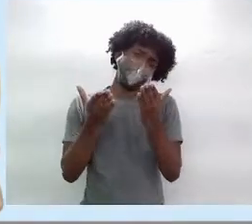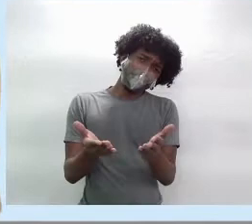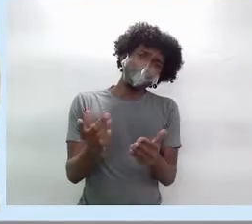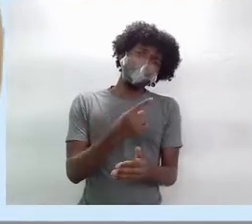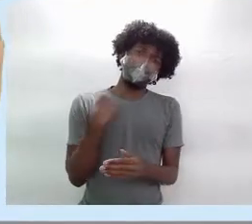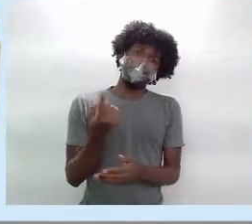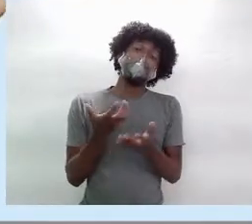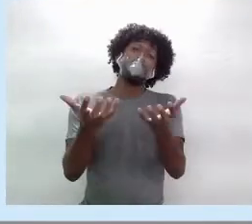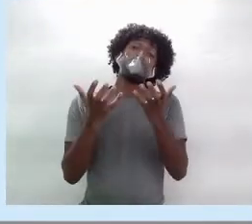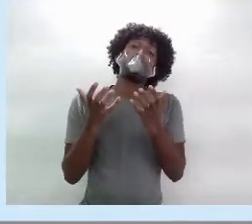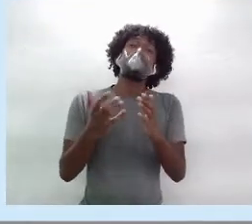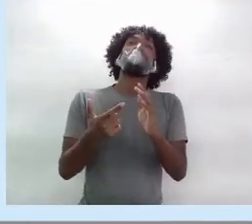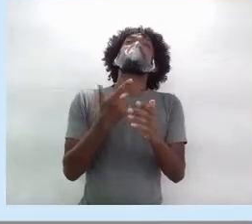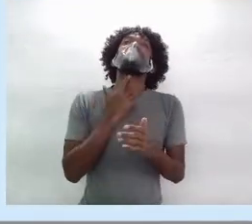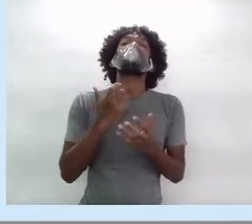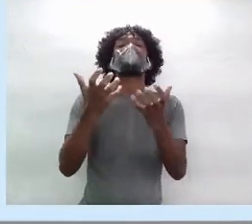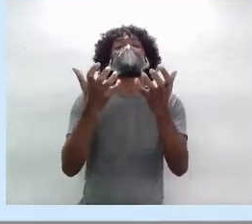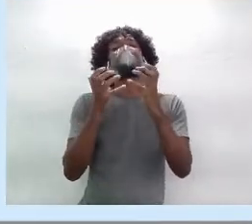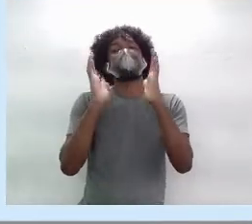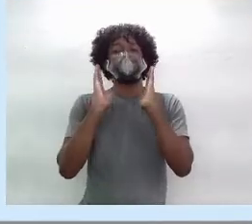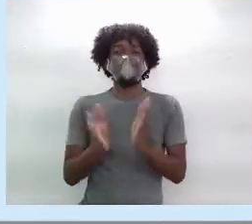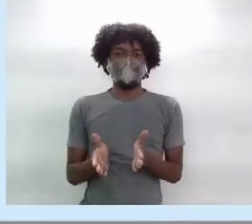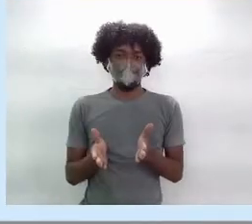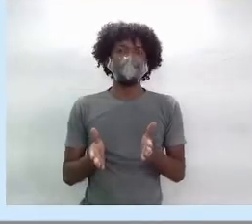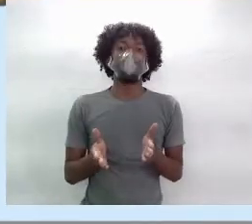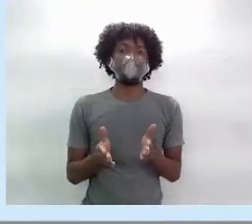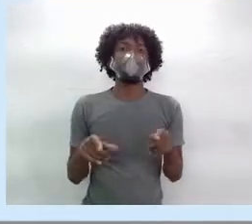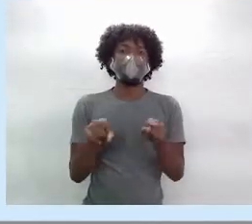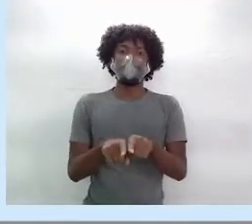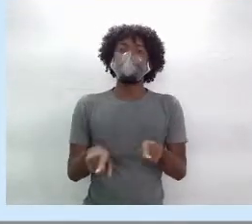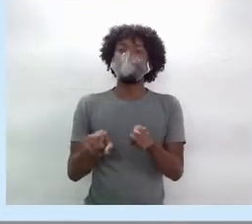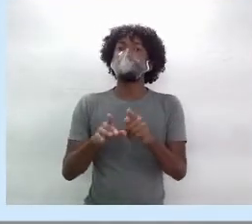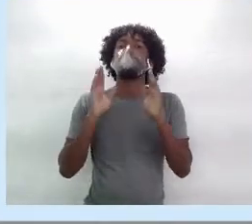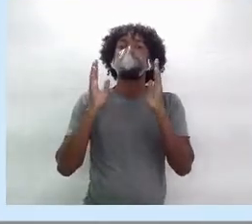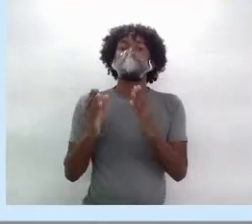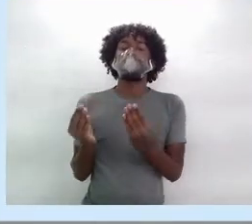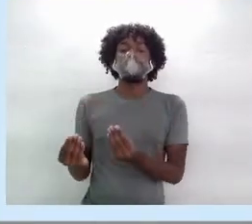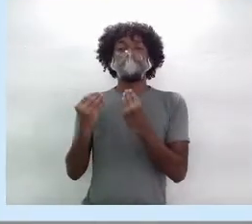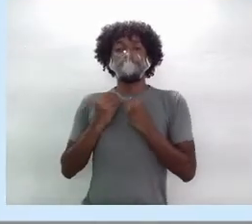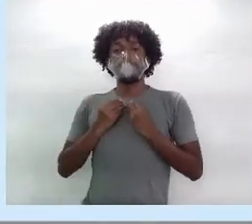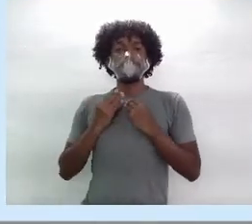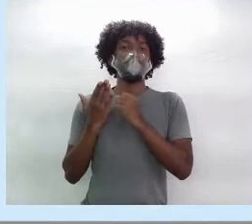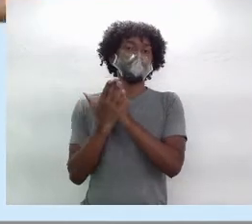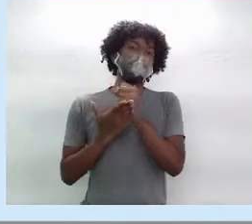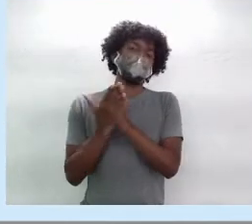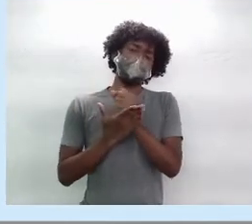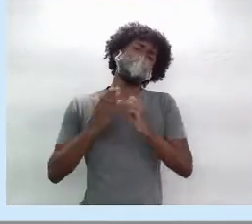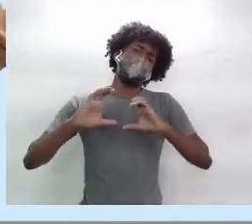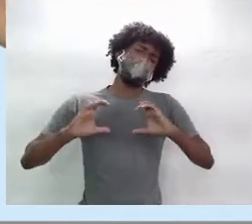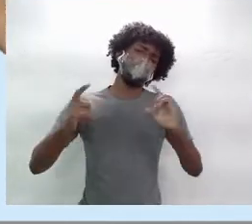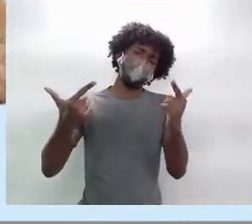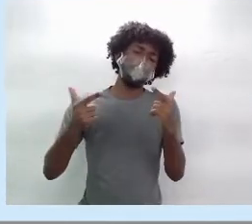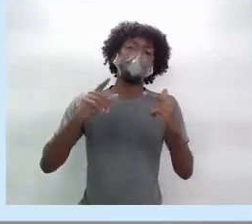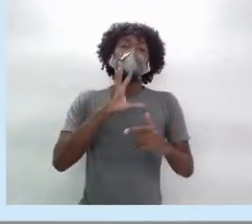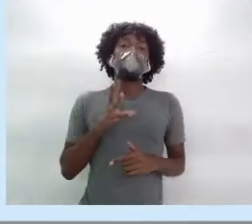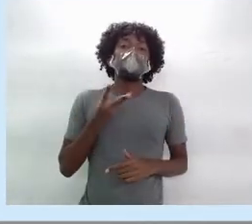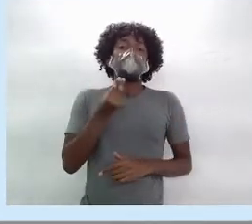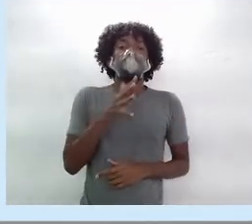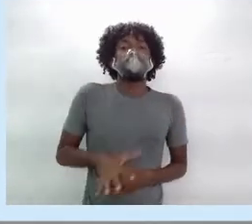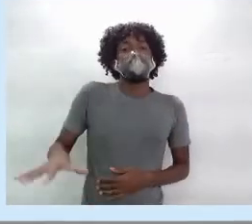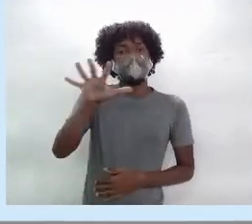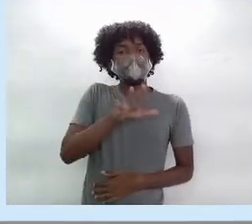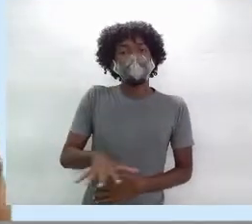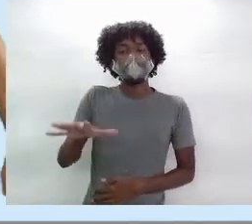nós pretendemos que você, estudante, e tomando como base, claro, os conhecimentos do